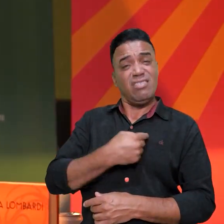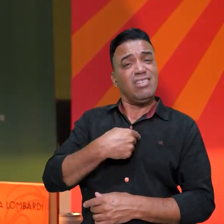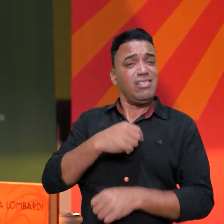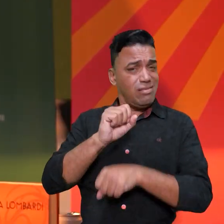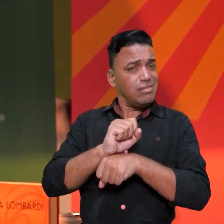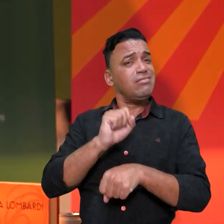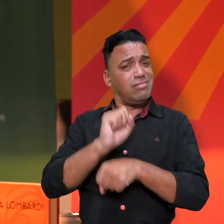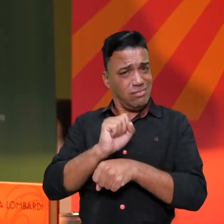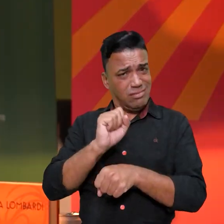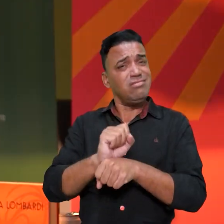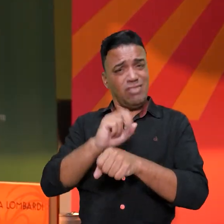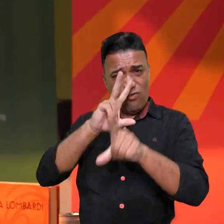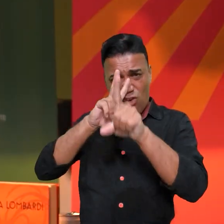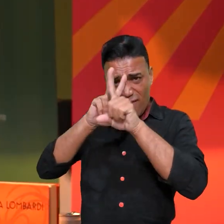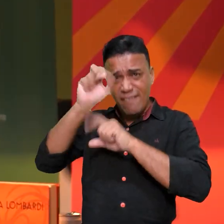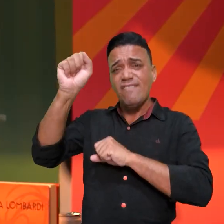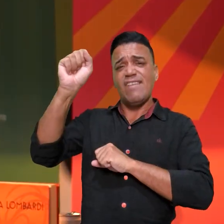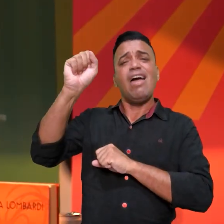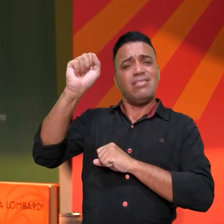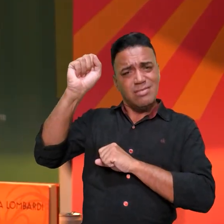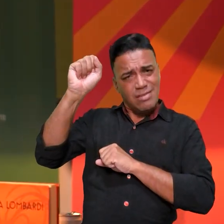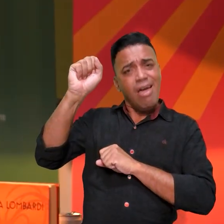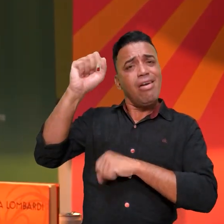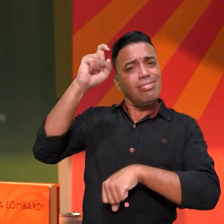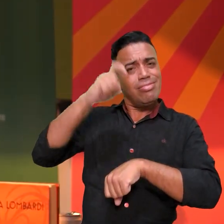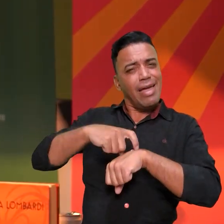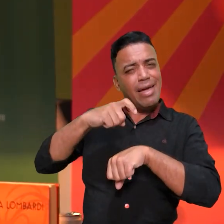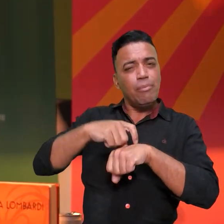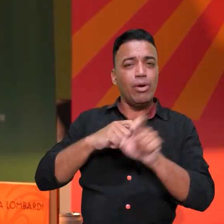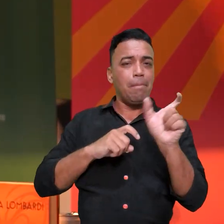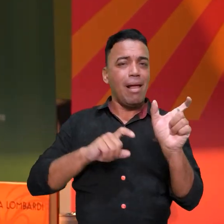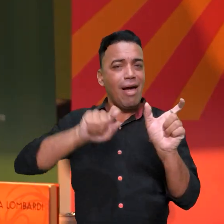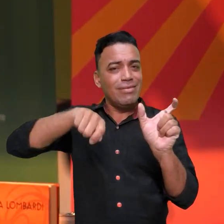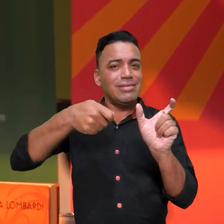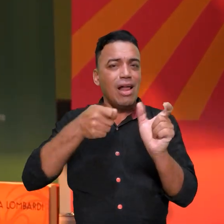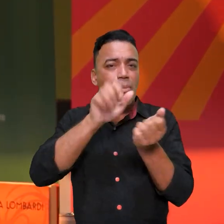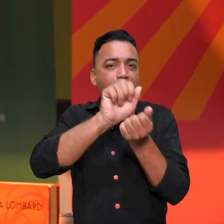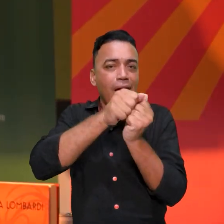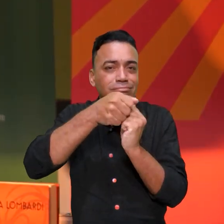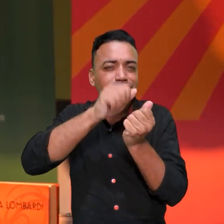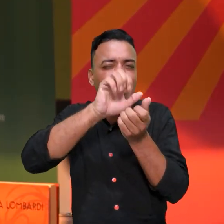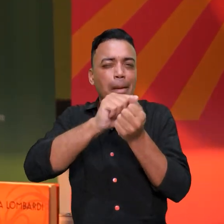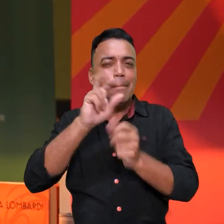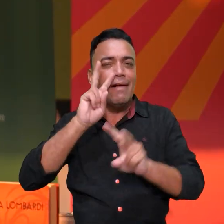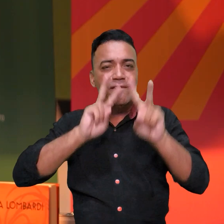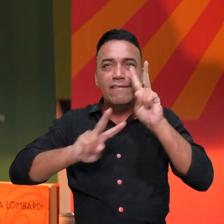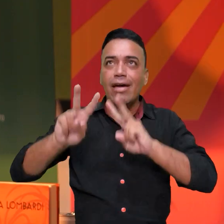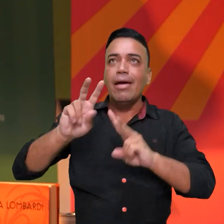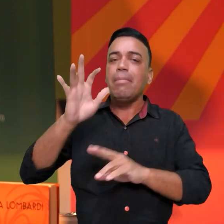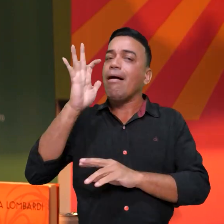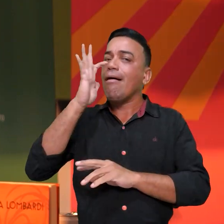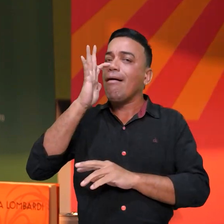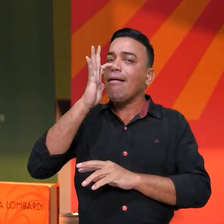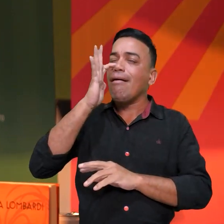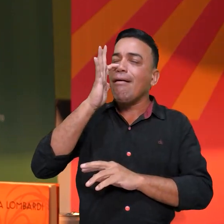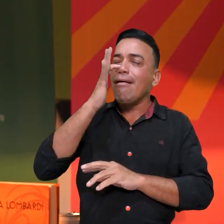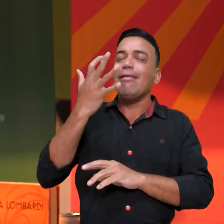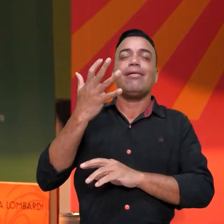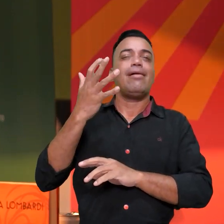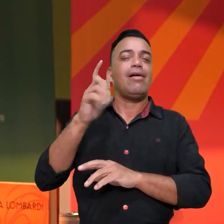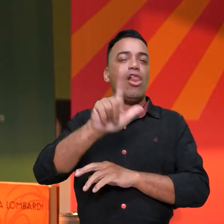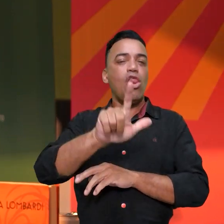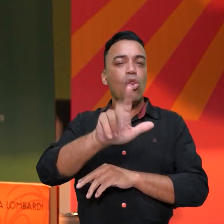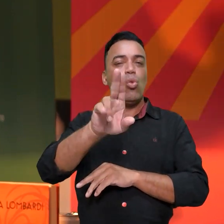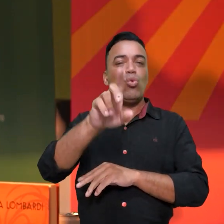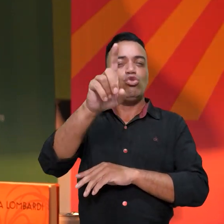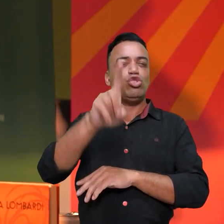questão de tempo que eu terei o meu tempo para morder a palavra, para observar, para contemplar, para esse luxo.